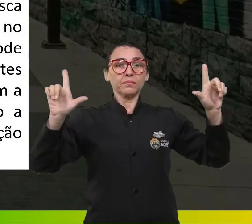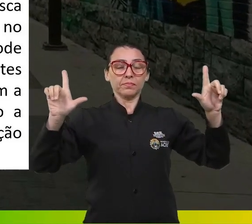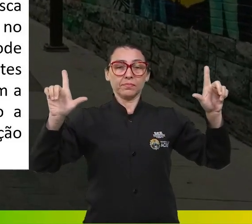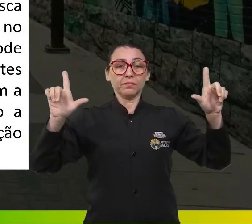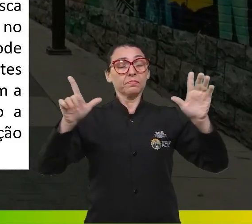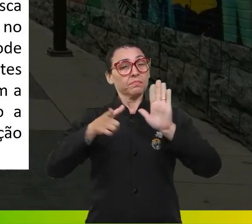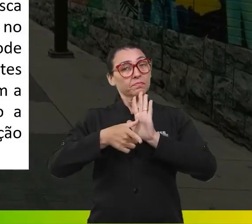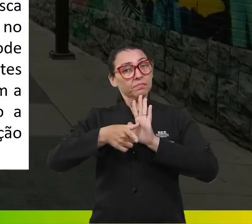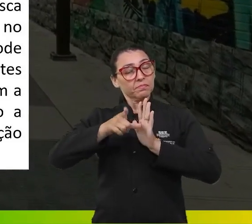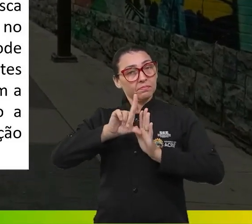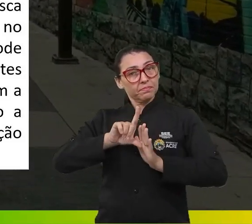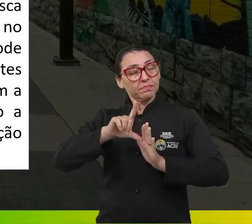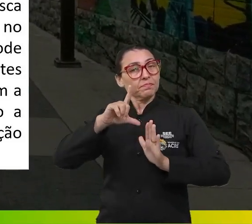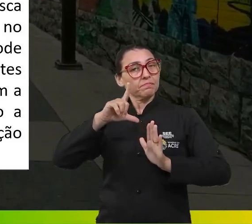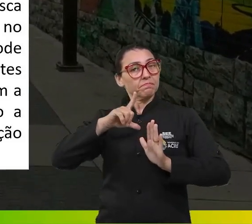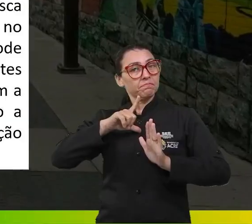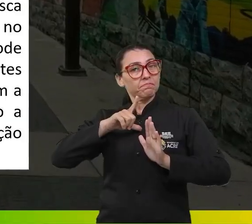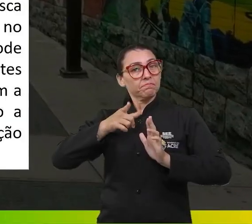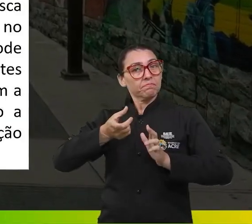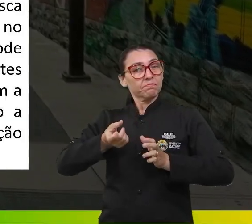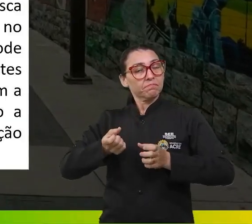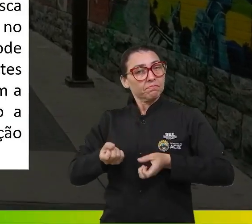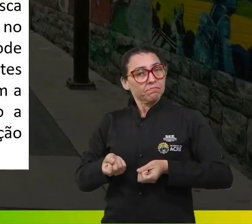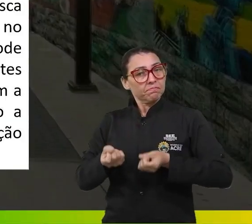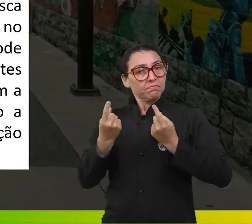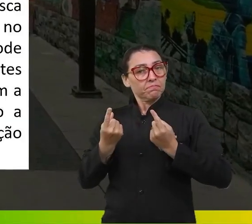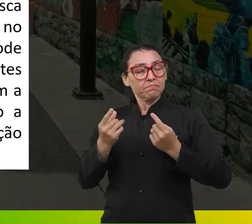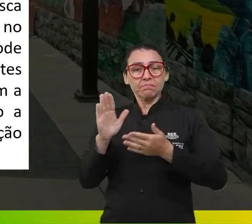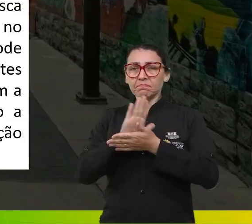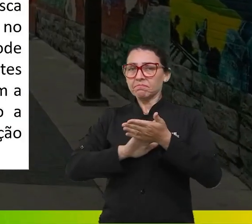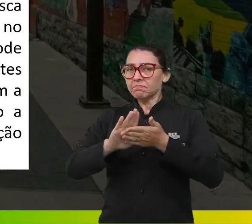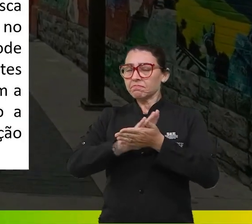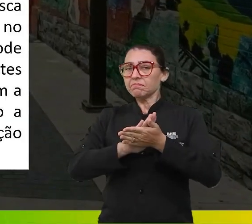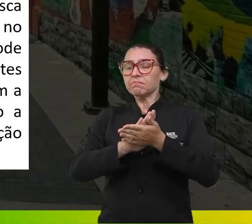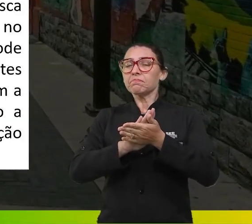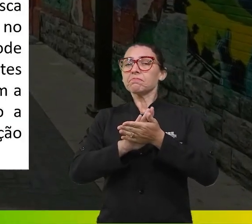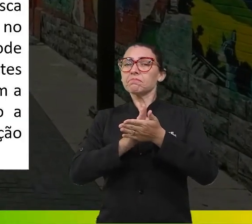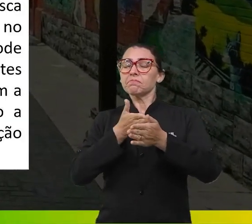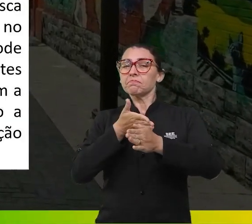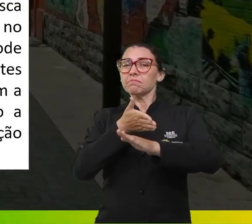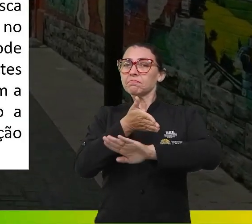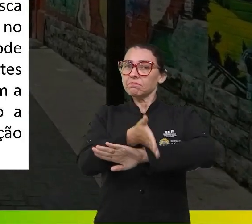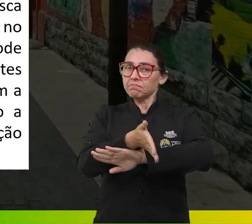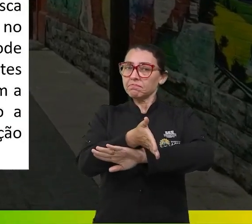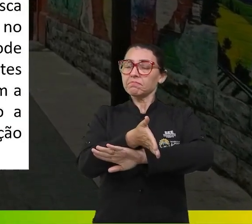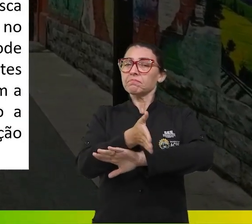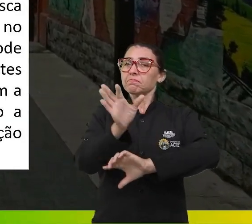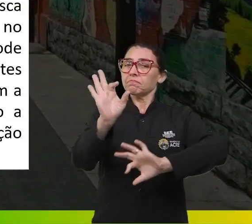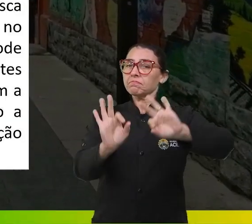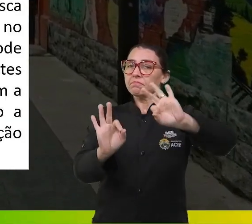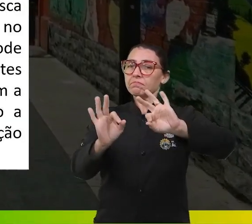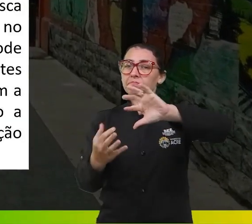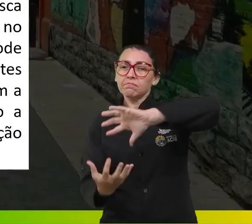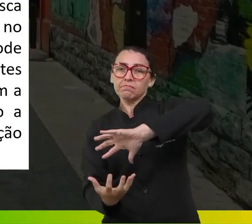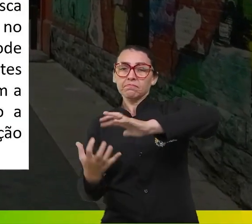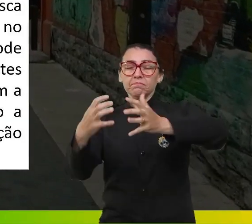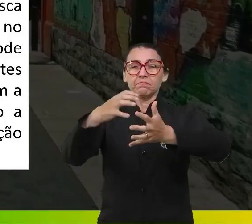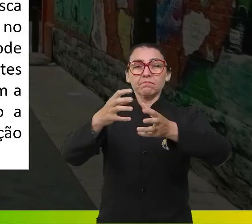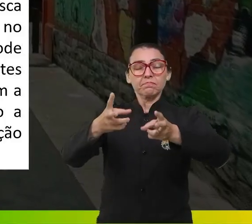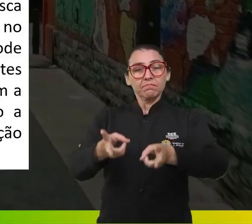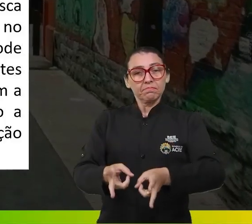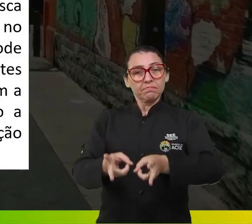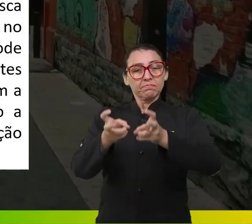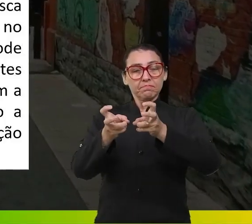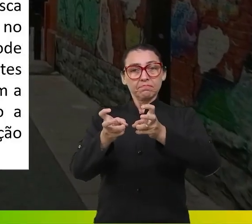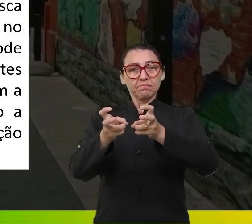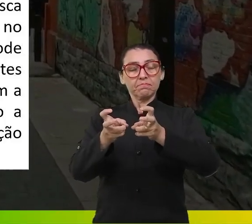que antes passavam despercebidas, até instalações impactantes, que transformam a percepção